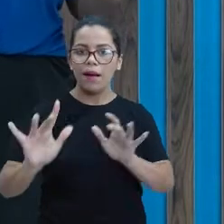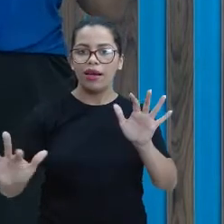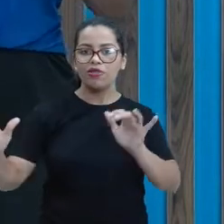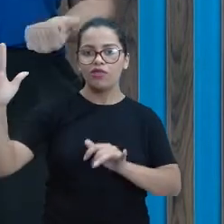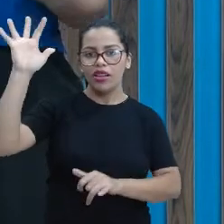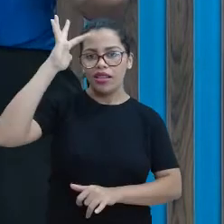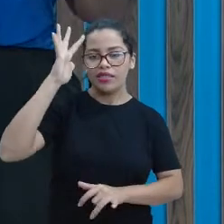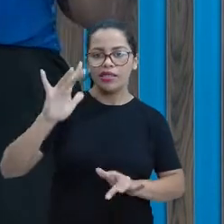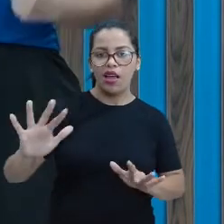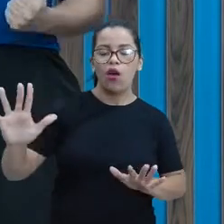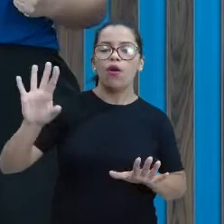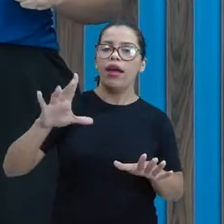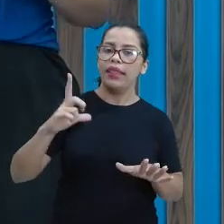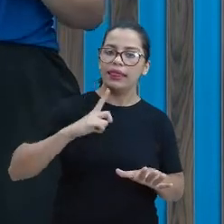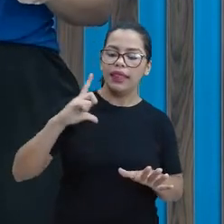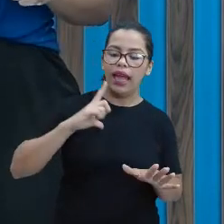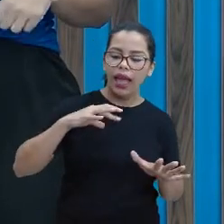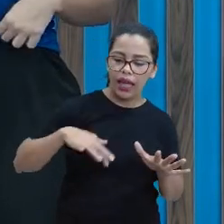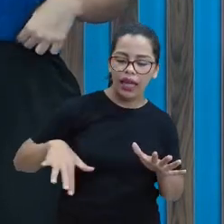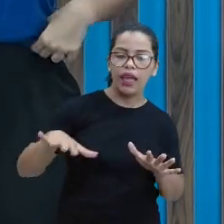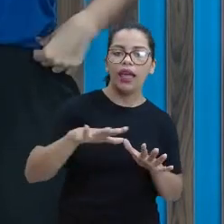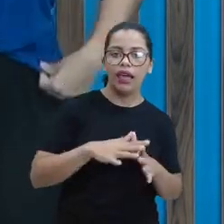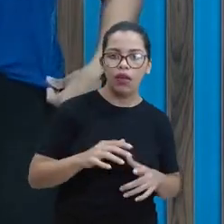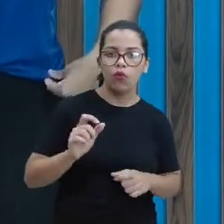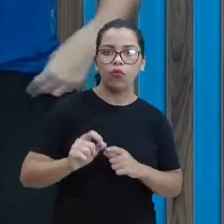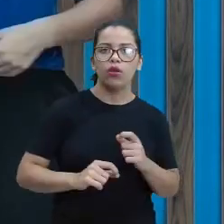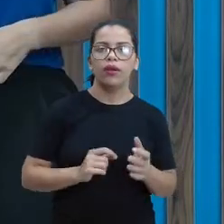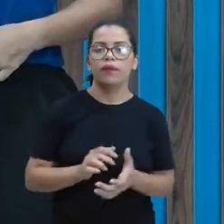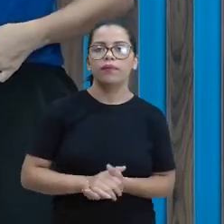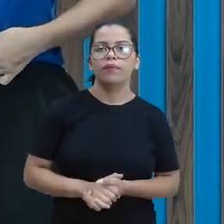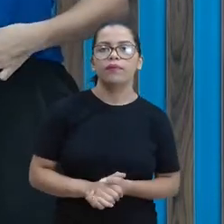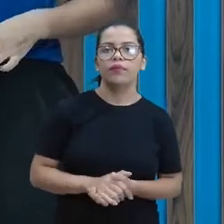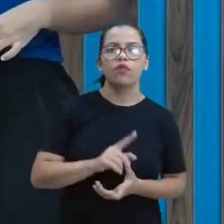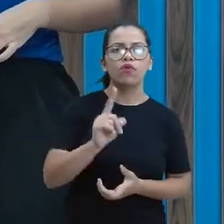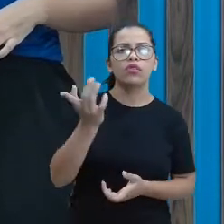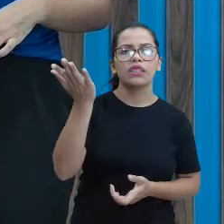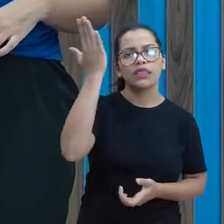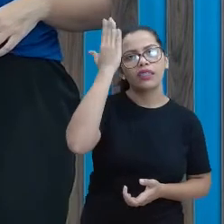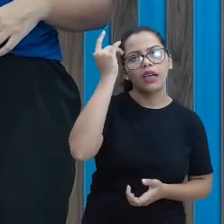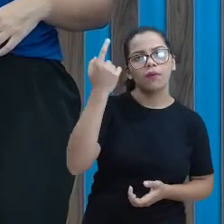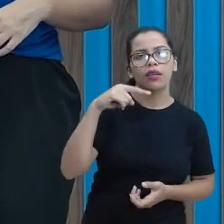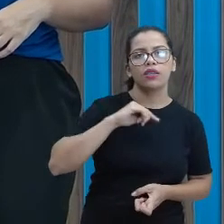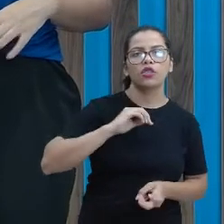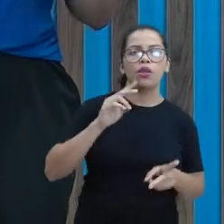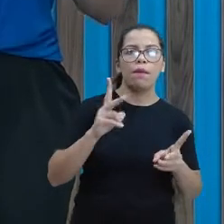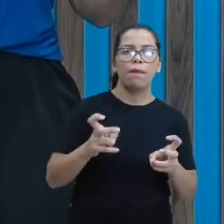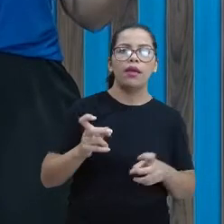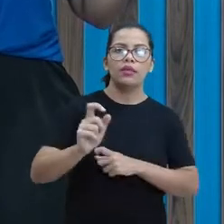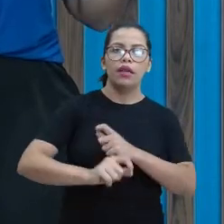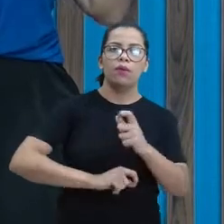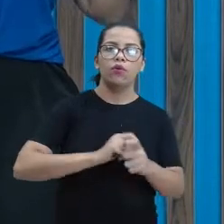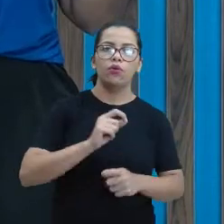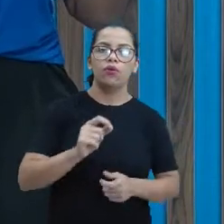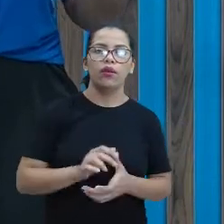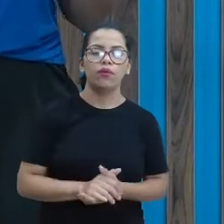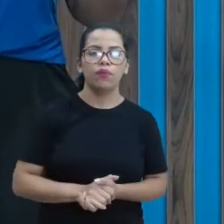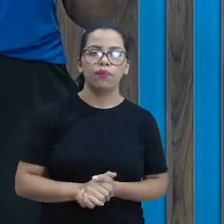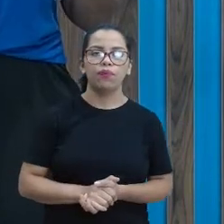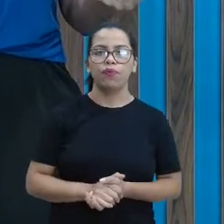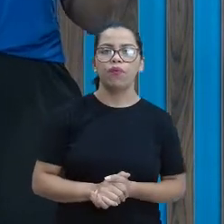históricos, há espaço para ficção. Por quê? Vocês sabem? Vou dizer por